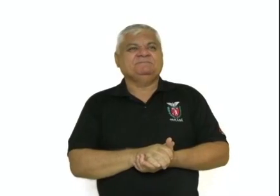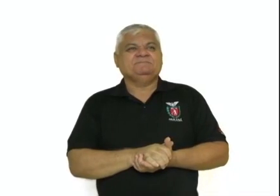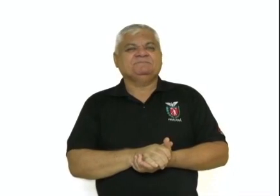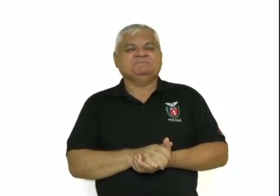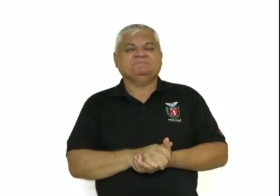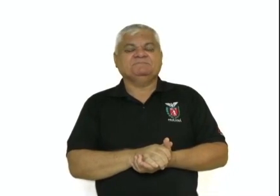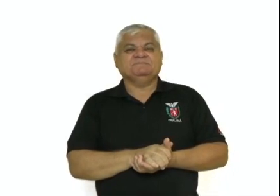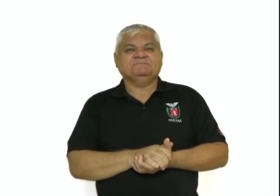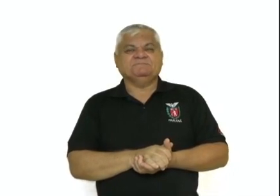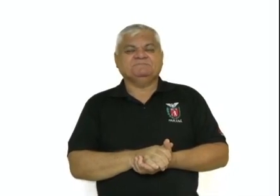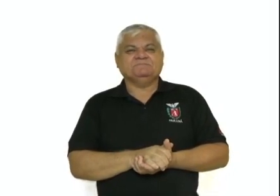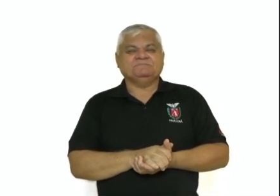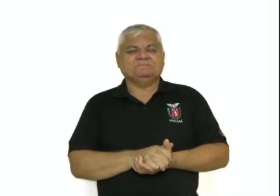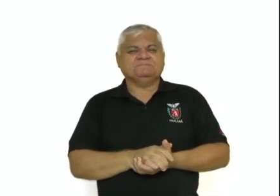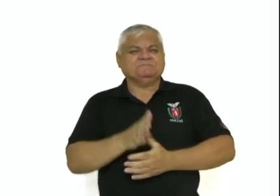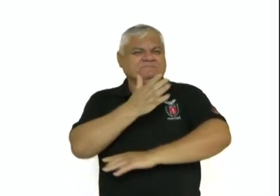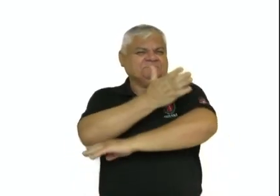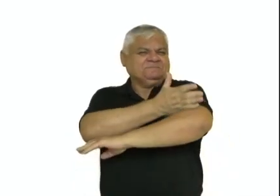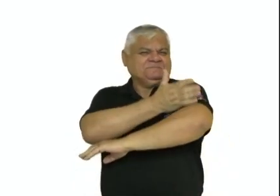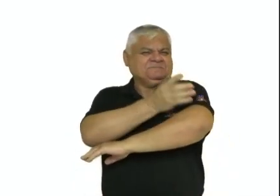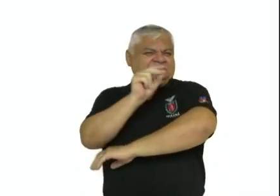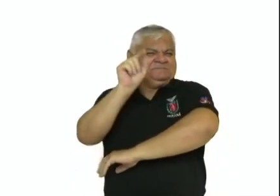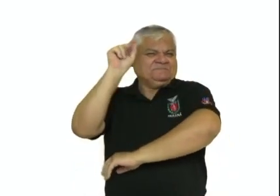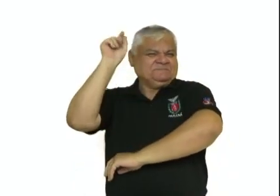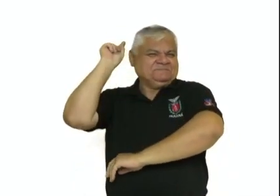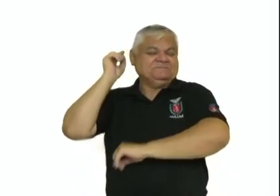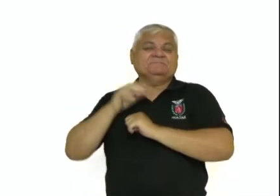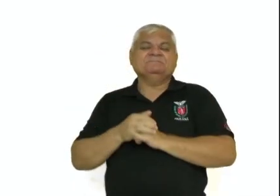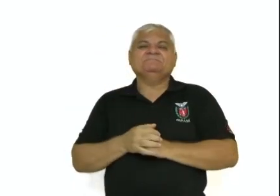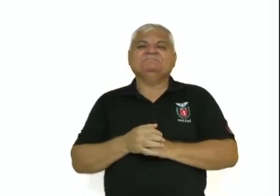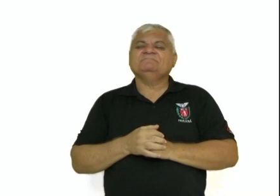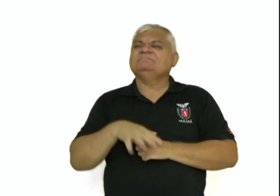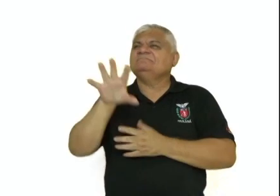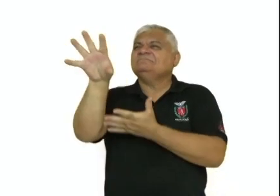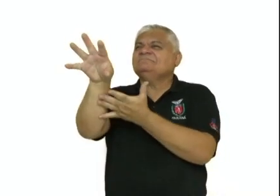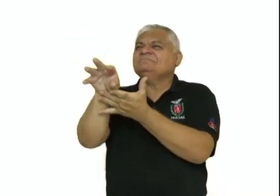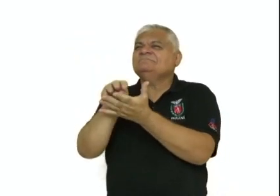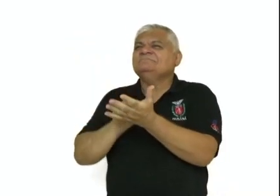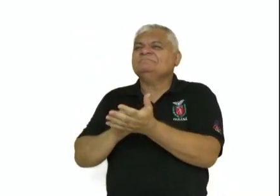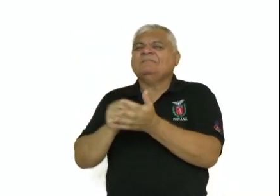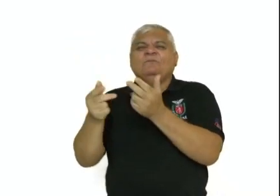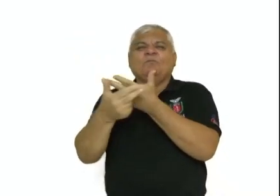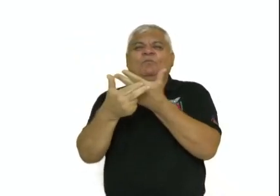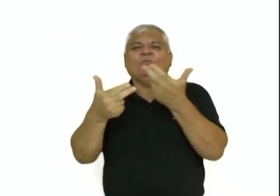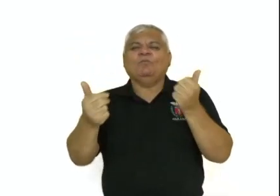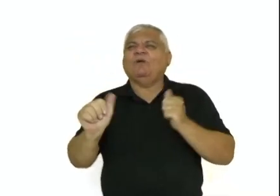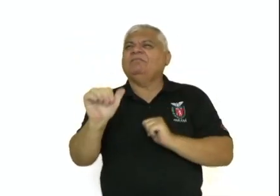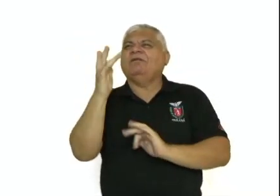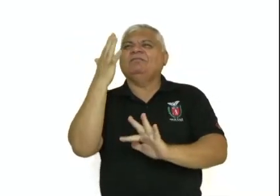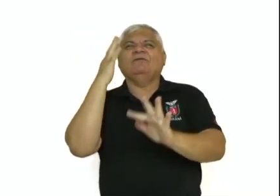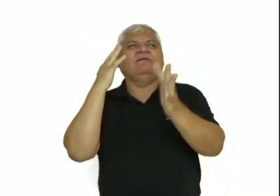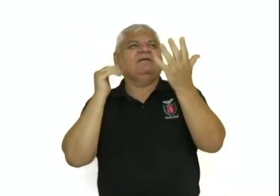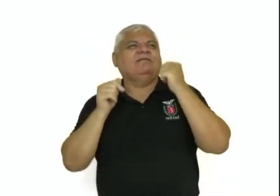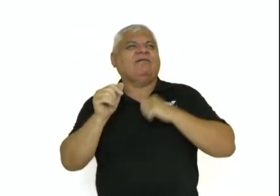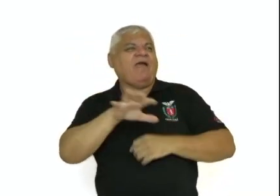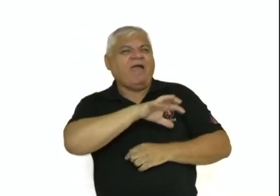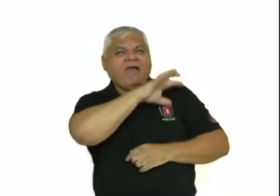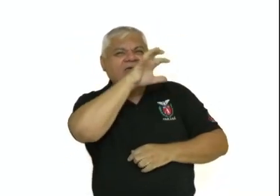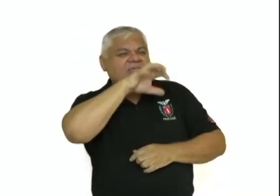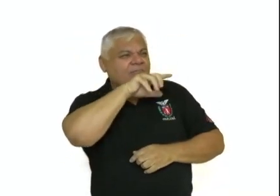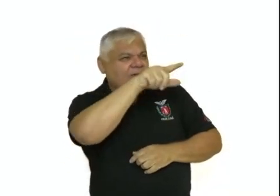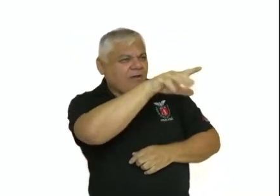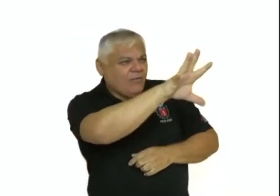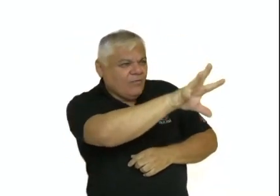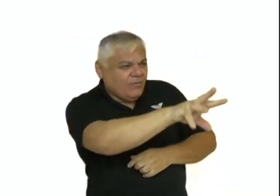Na era primitiva, a dança seguia a própria natureza, pois acreditava-se que, imitando os animais, seria